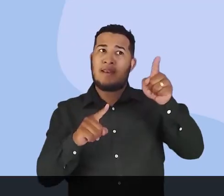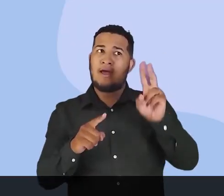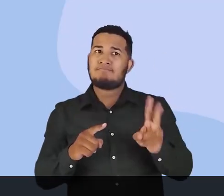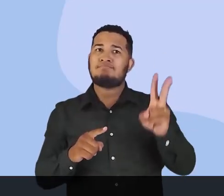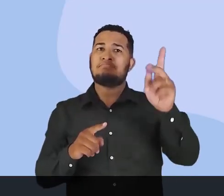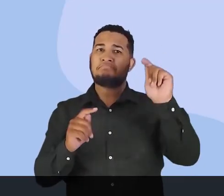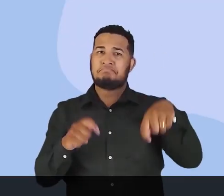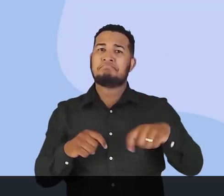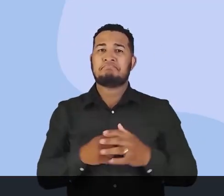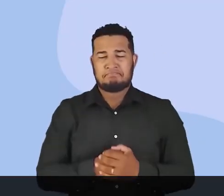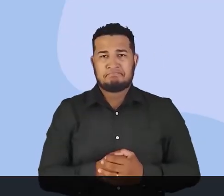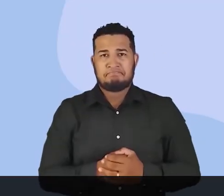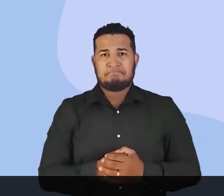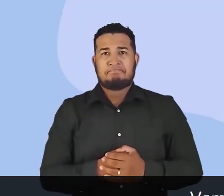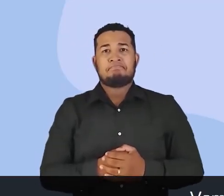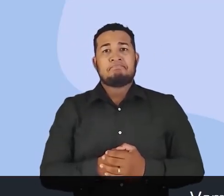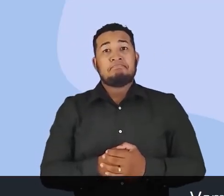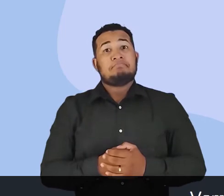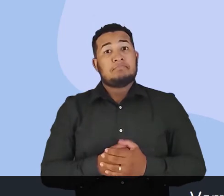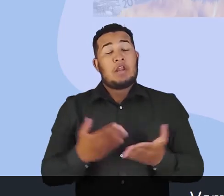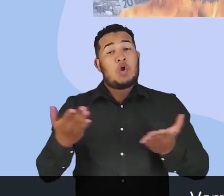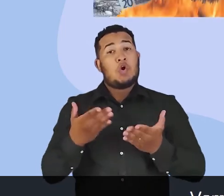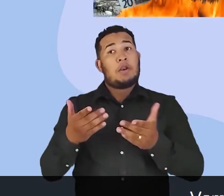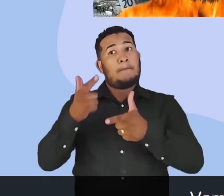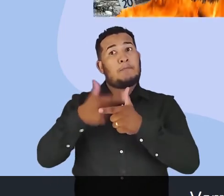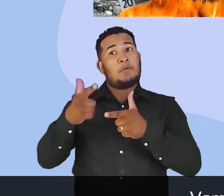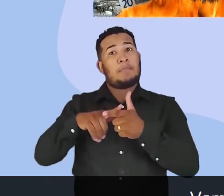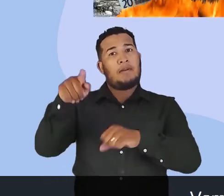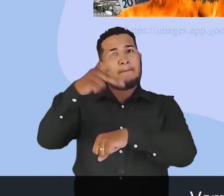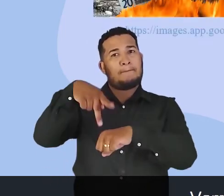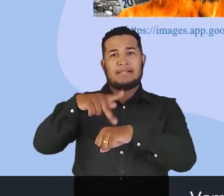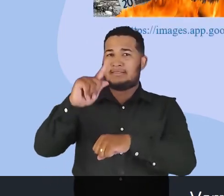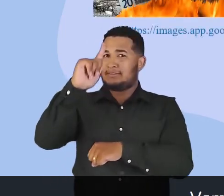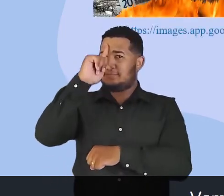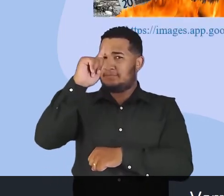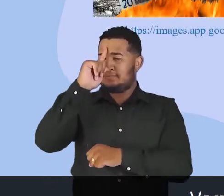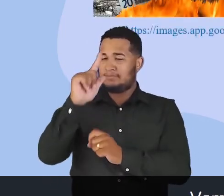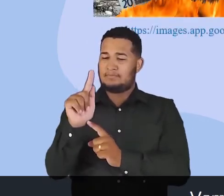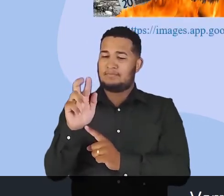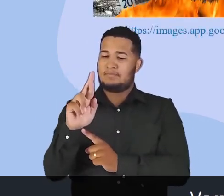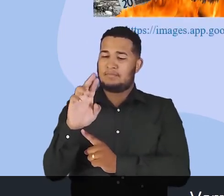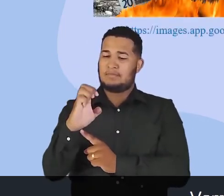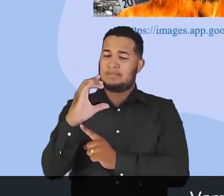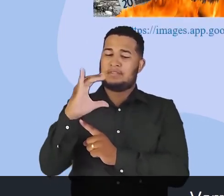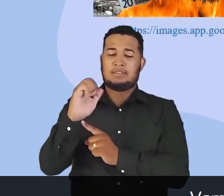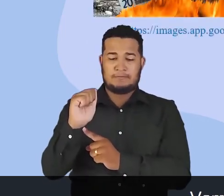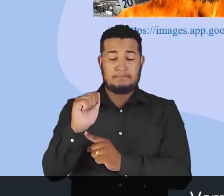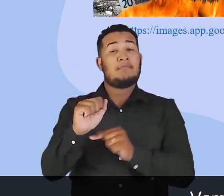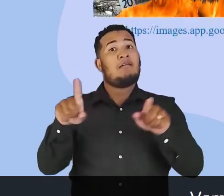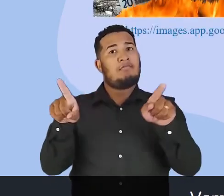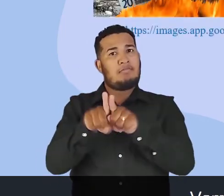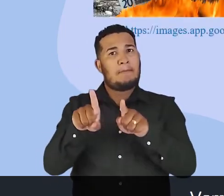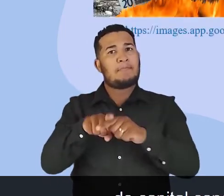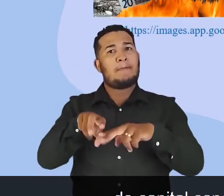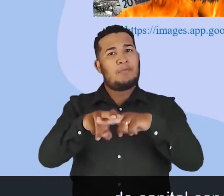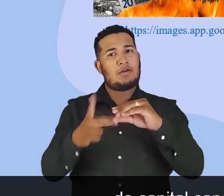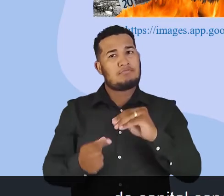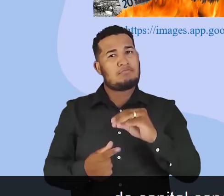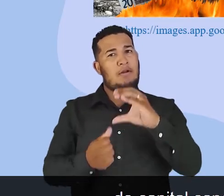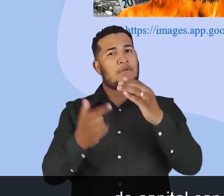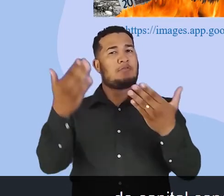slide a seguir. Bom, vamos ver aí a crise na Grécia, também resultado do